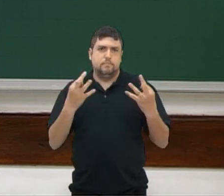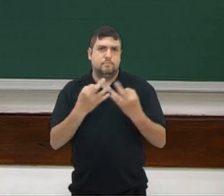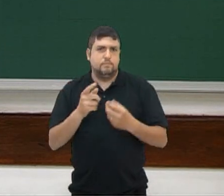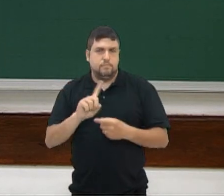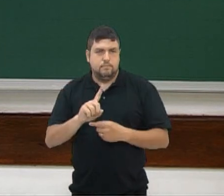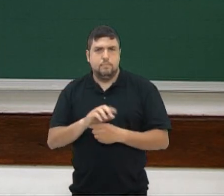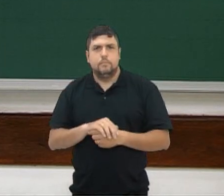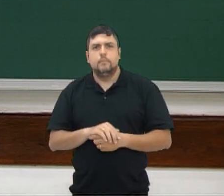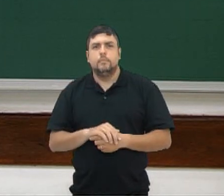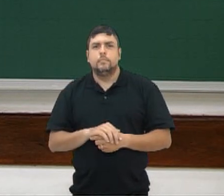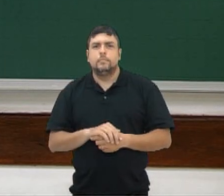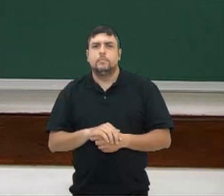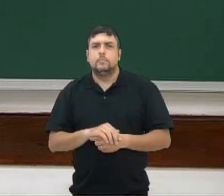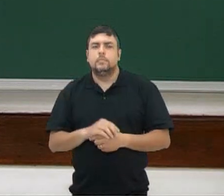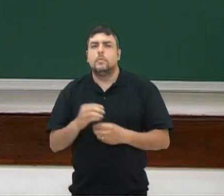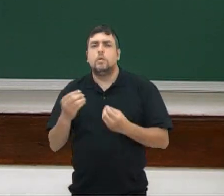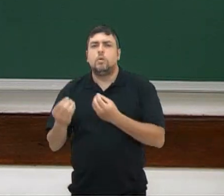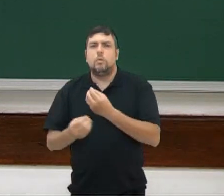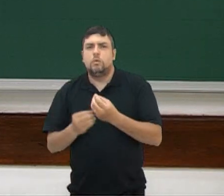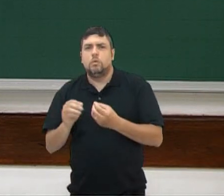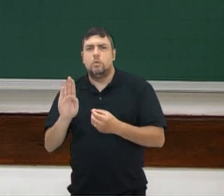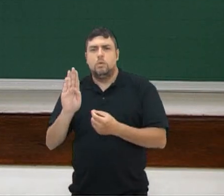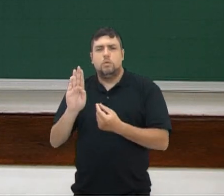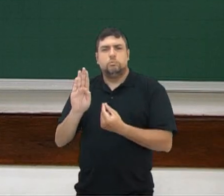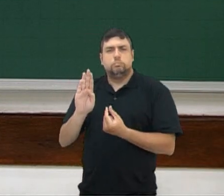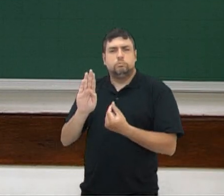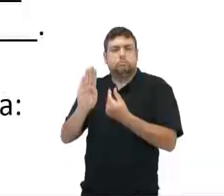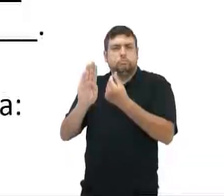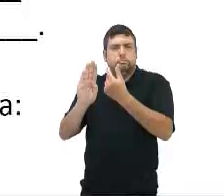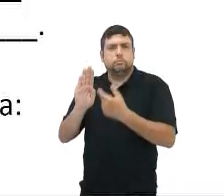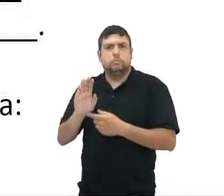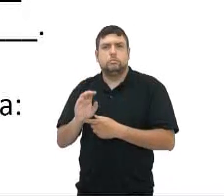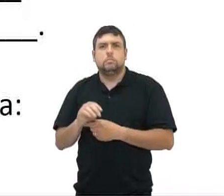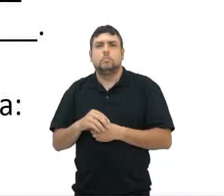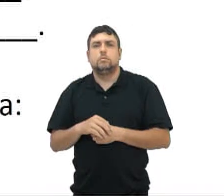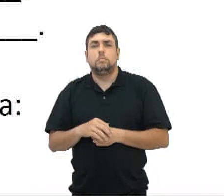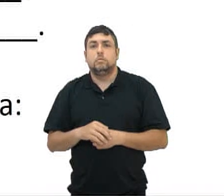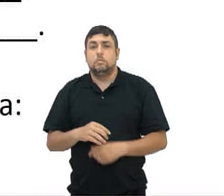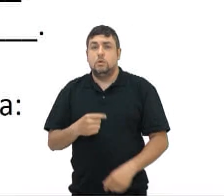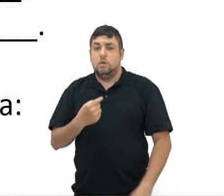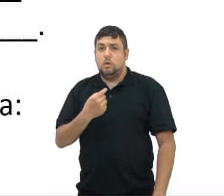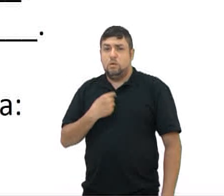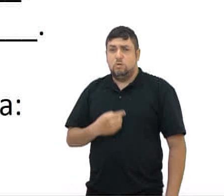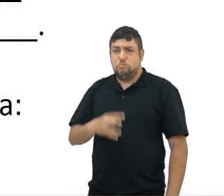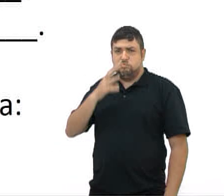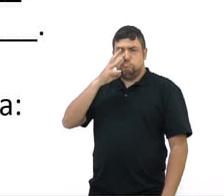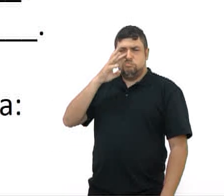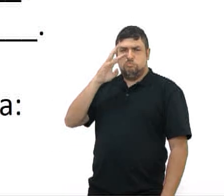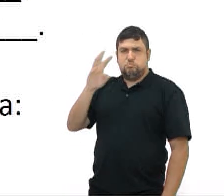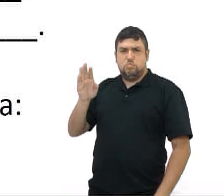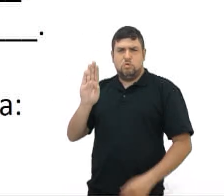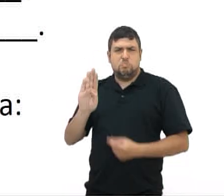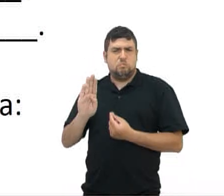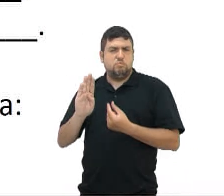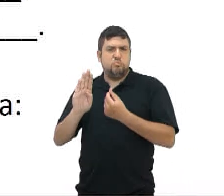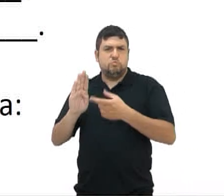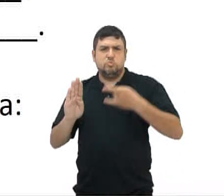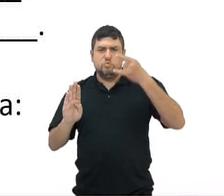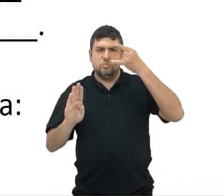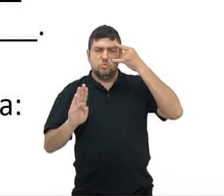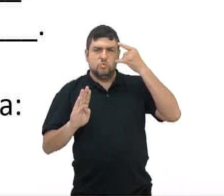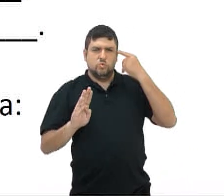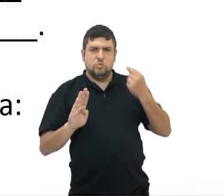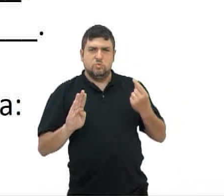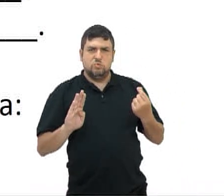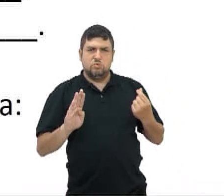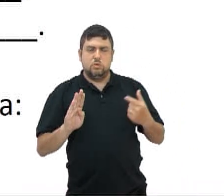Tem aí um pedaço de Ode ao Burguês. Eu insulto o burguês níquel, o burguês,